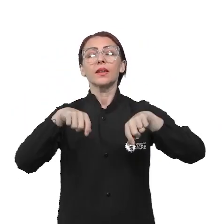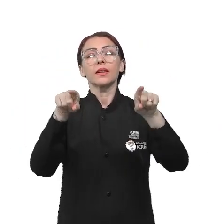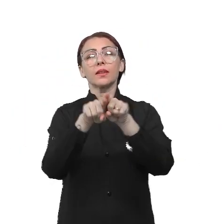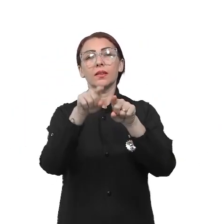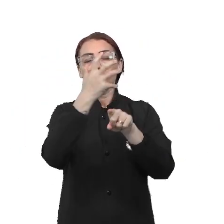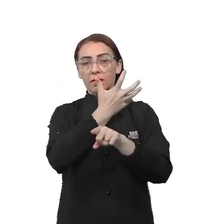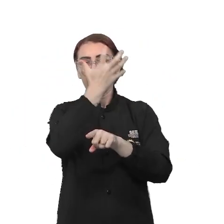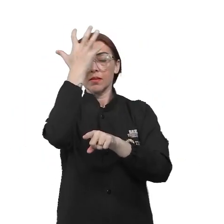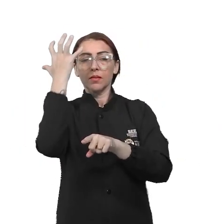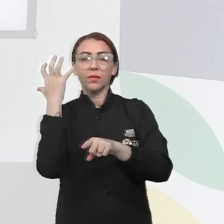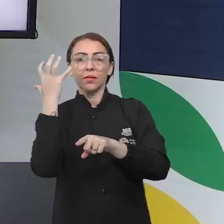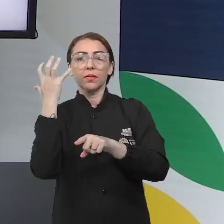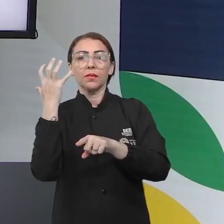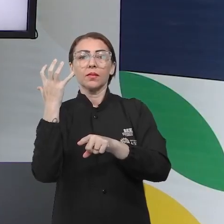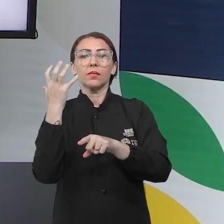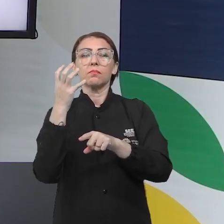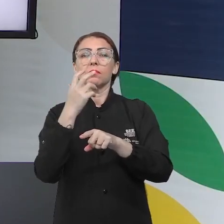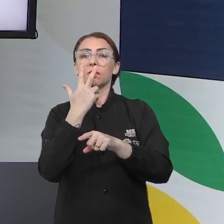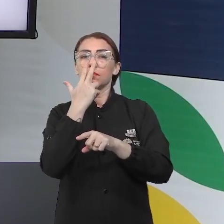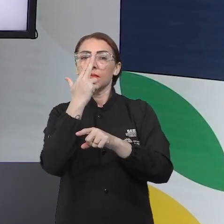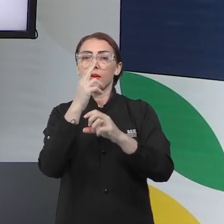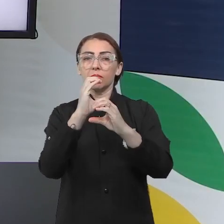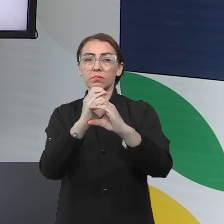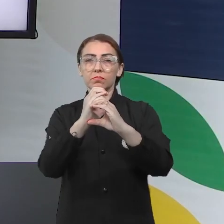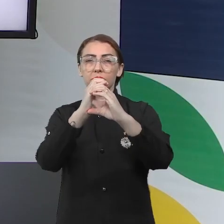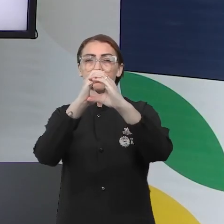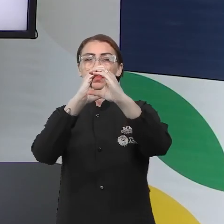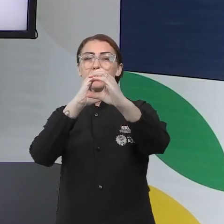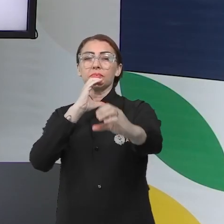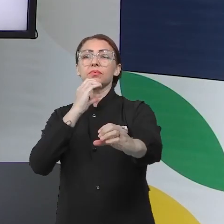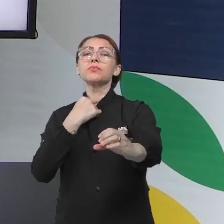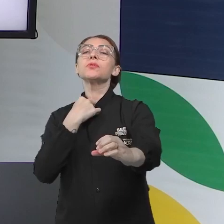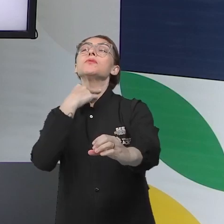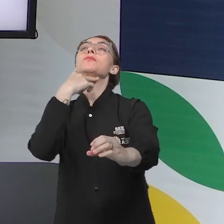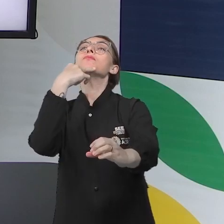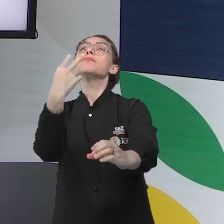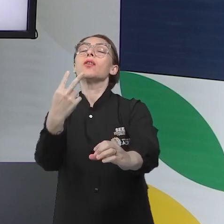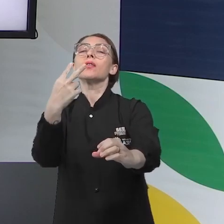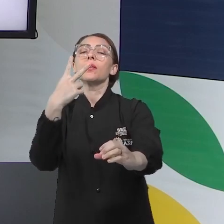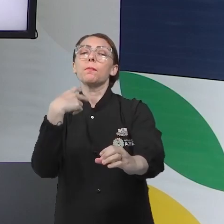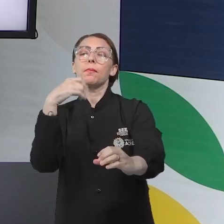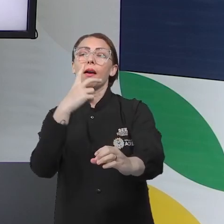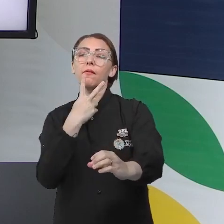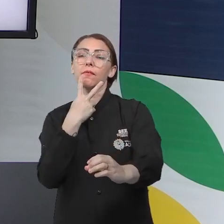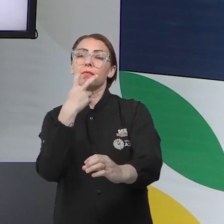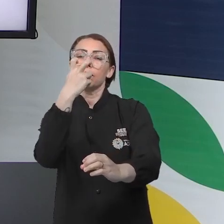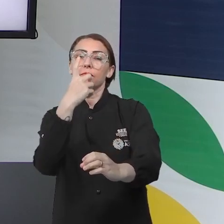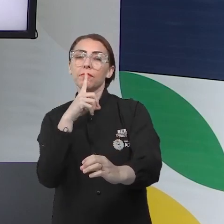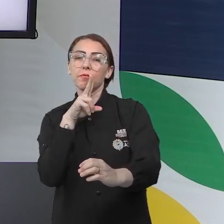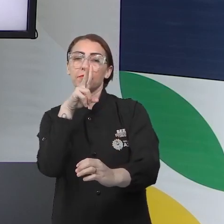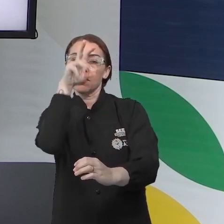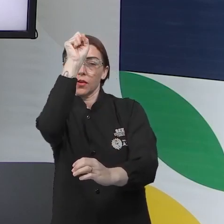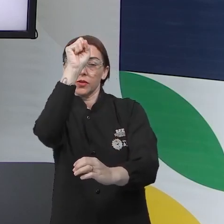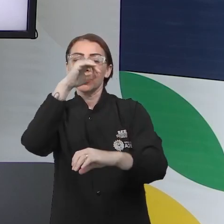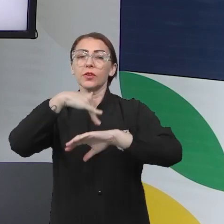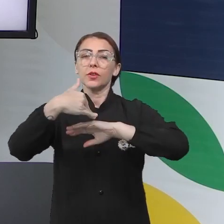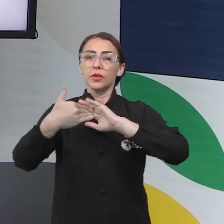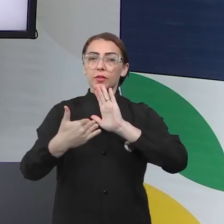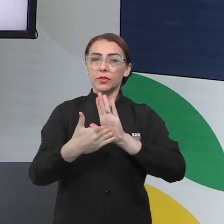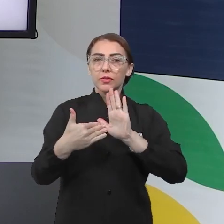para servir como se fosse um megafone, para projetar a voz do ator, né, no sentido de